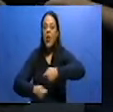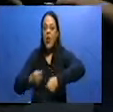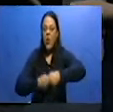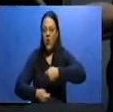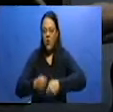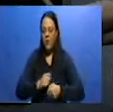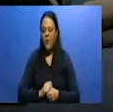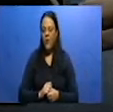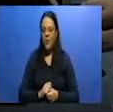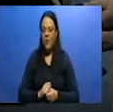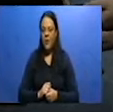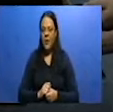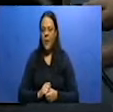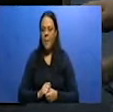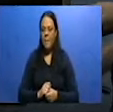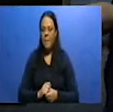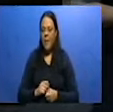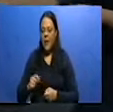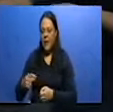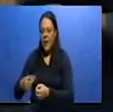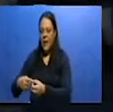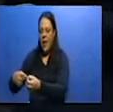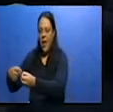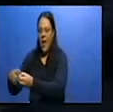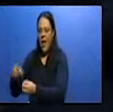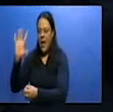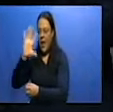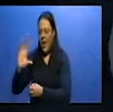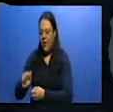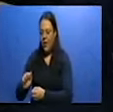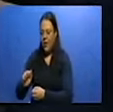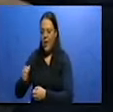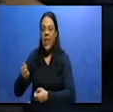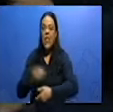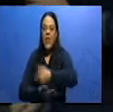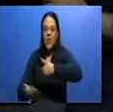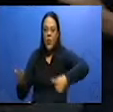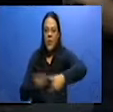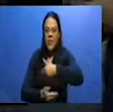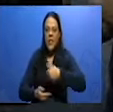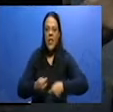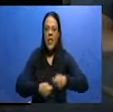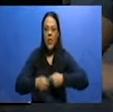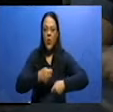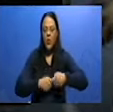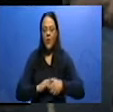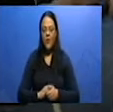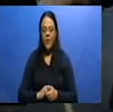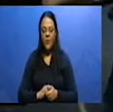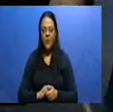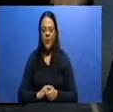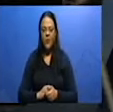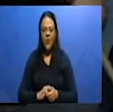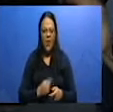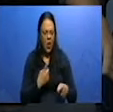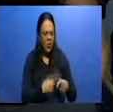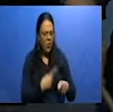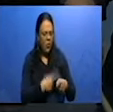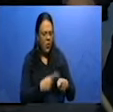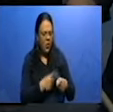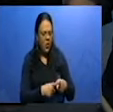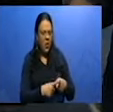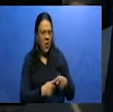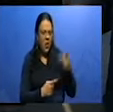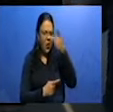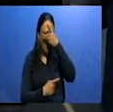África. Mas já parou para pensar por qual motivo os portugueses estavam tão interessados em ser amiguinho da